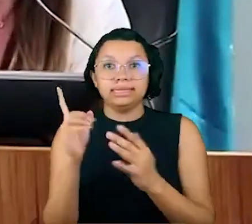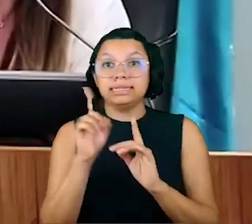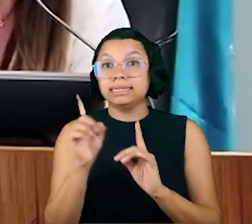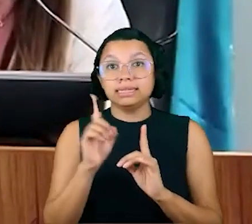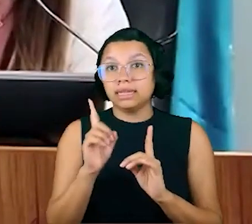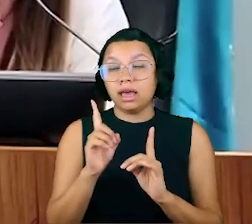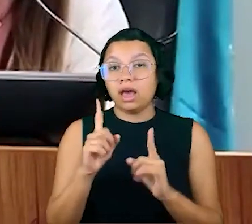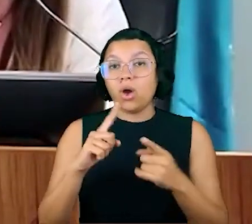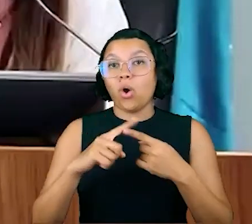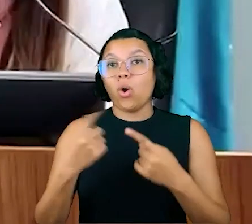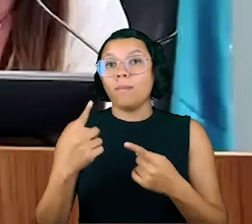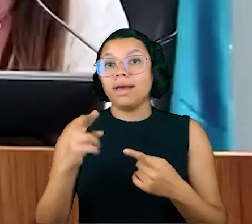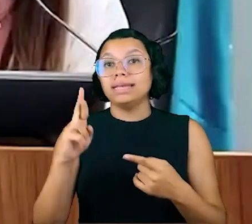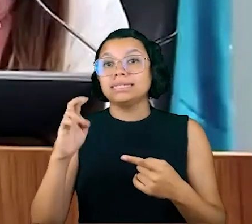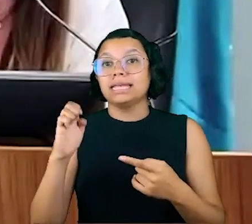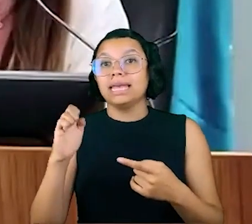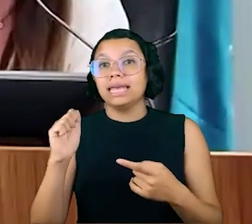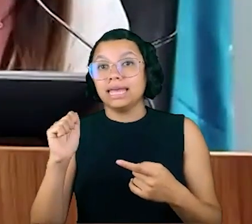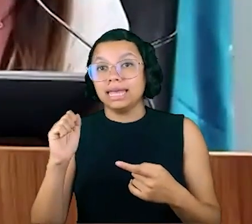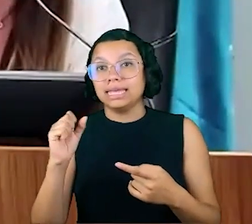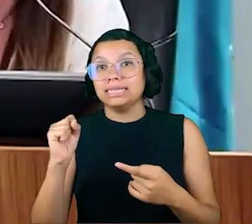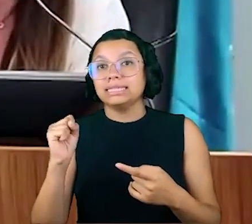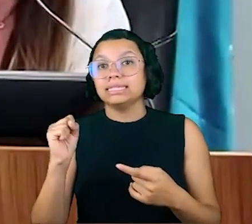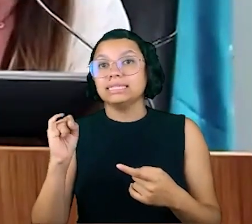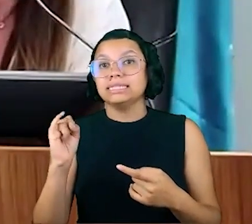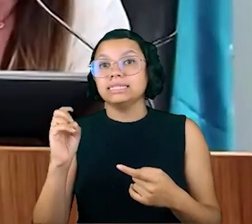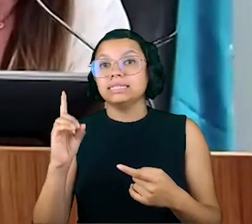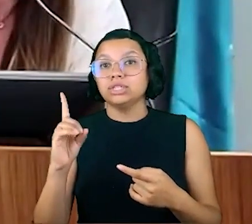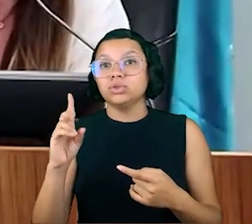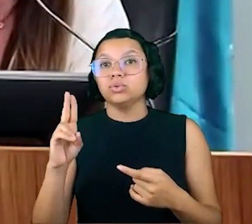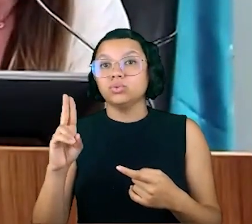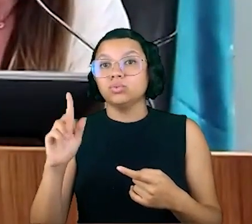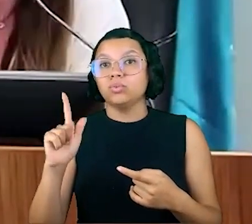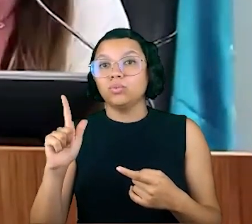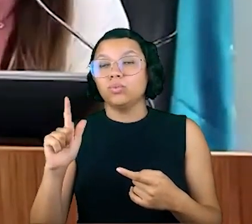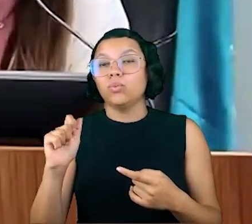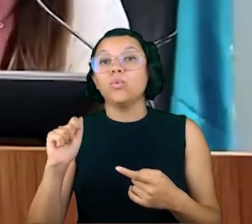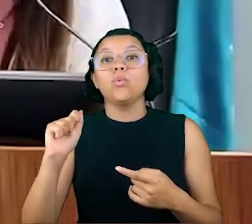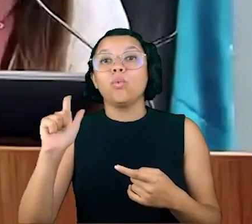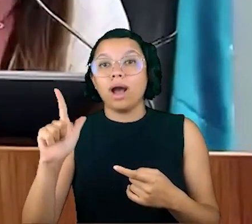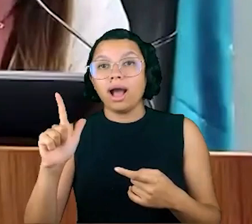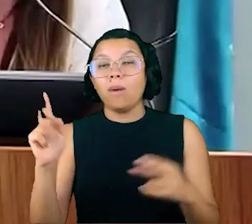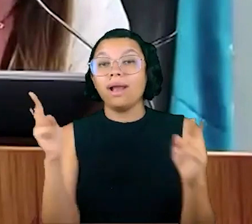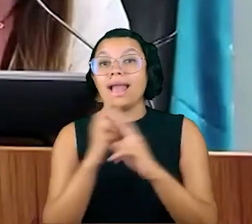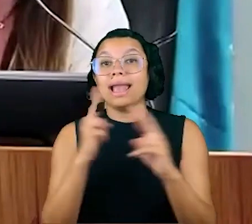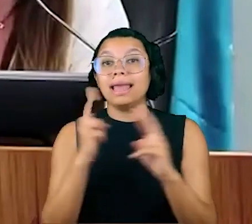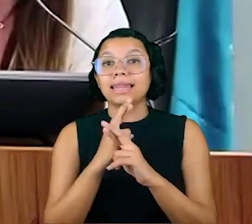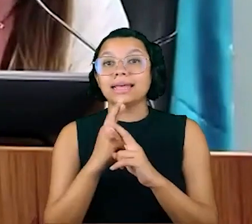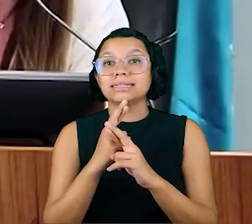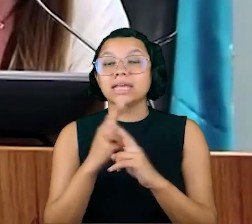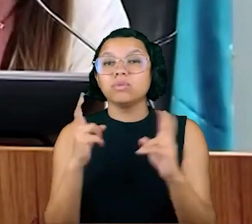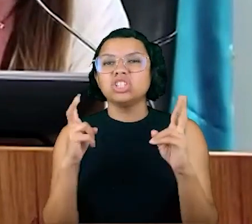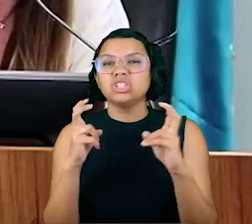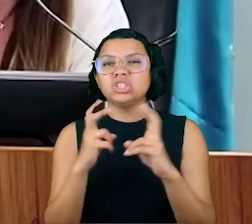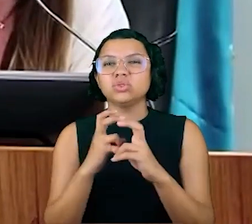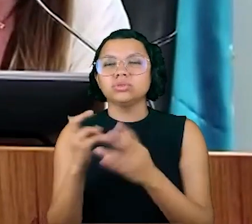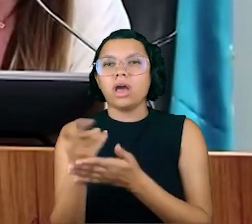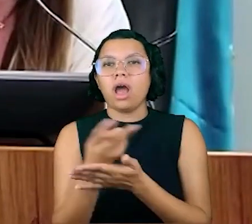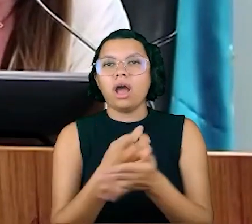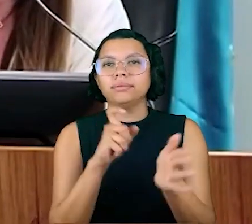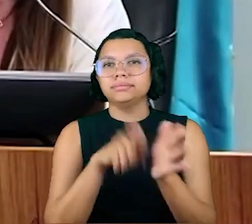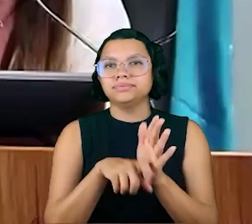Mas essa residualidade, no caso das discussões tributárias, ela é um